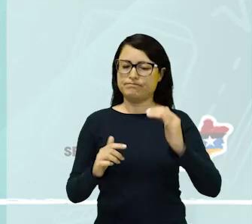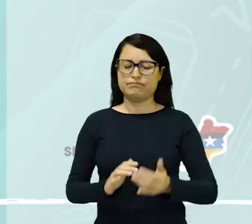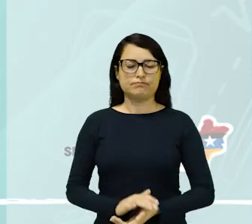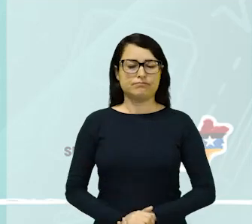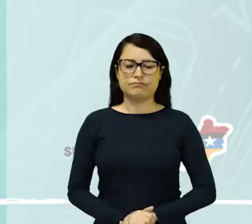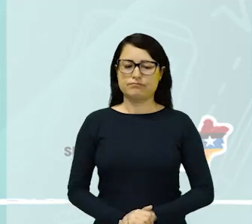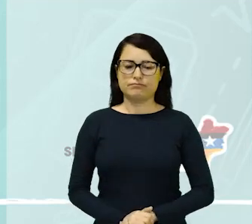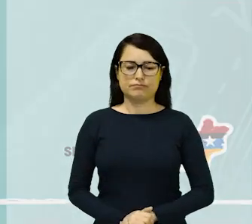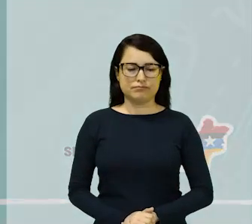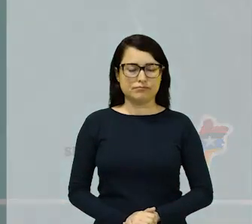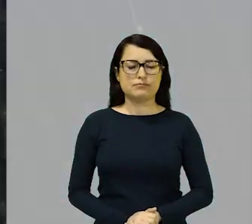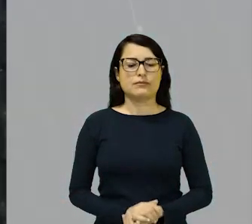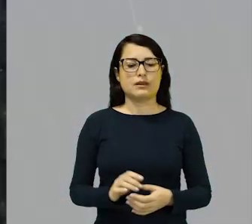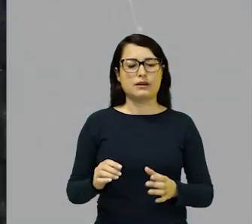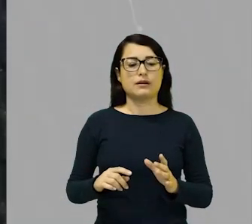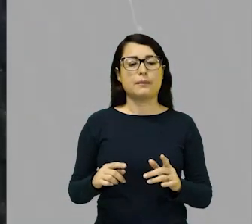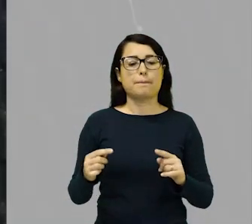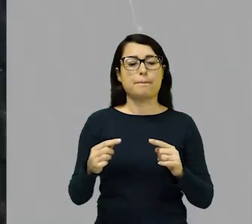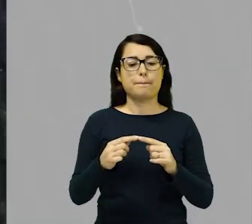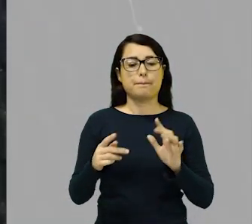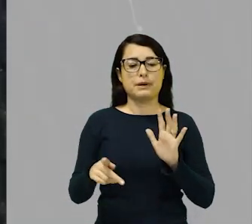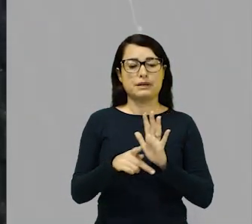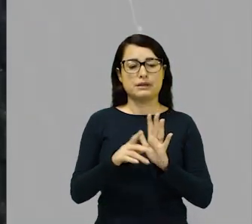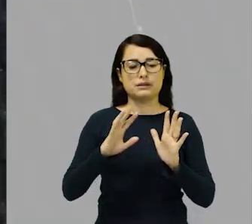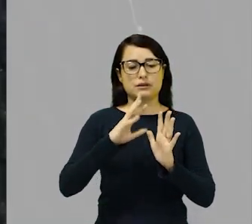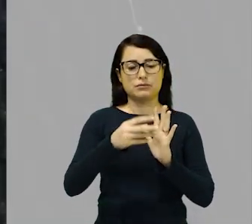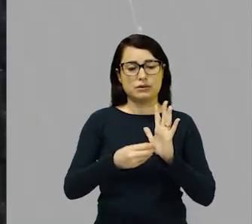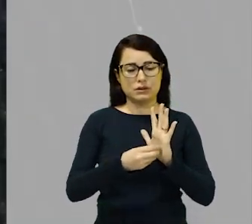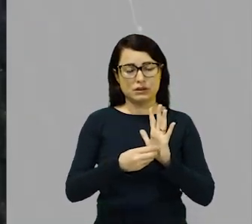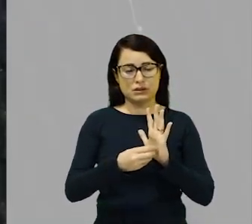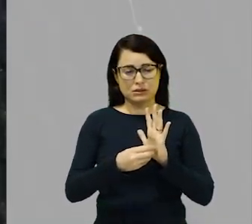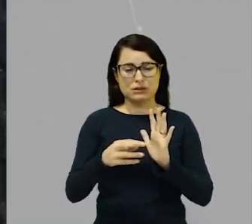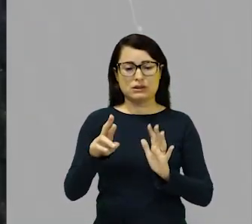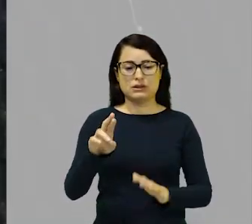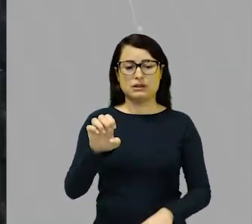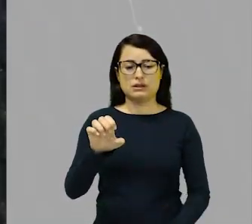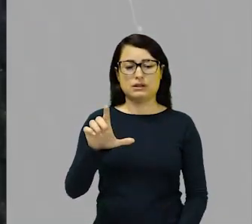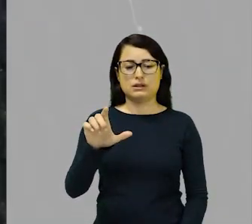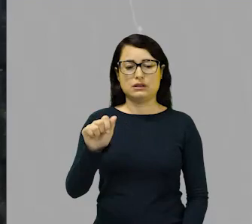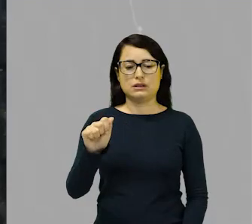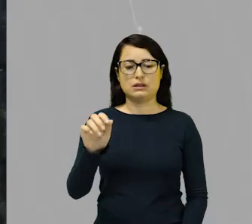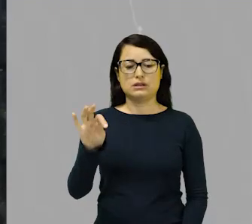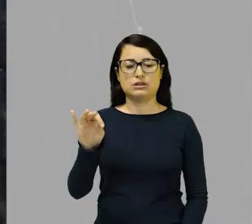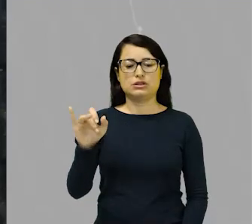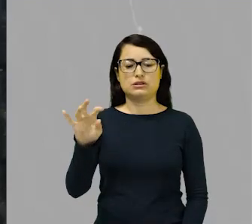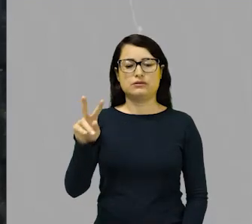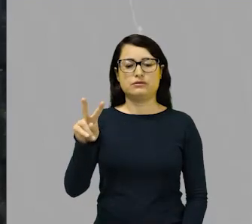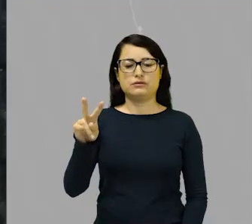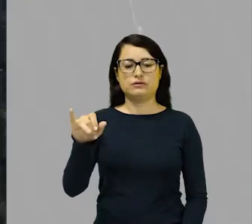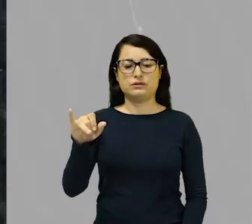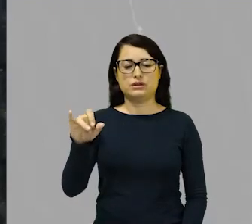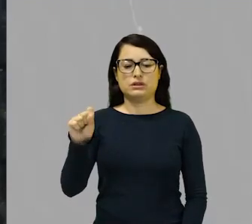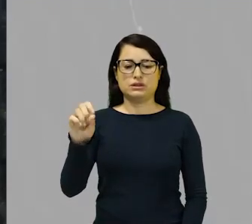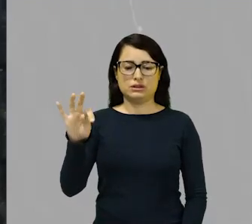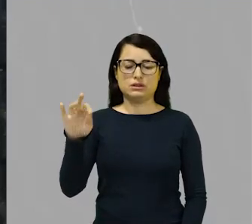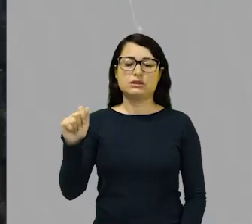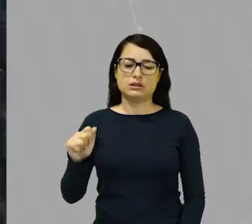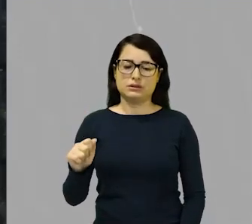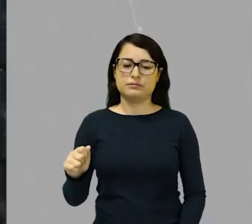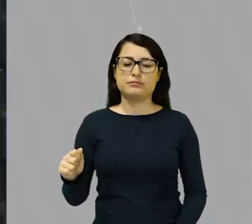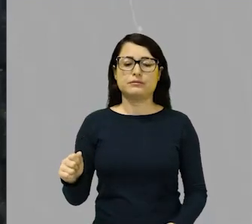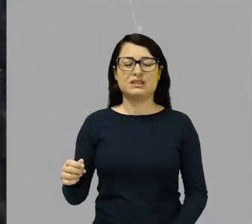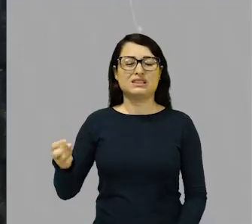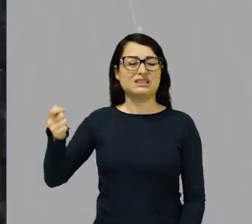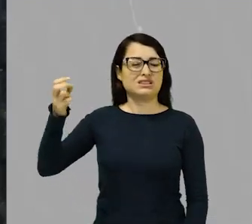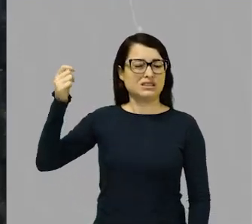abordagem chamada relativista, que é muito comum a partir do século XX e hoje em dia é a predominante. Antigamente,